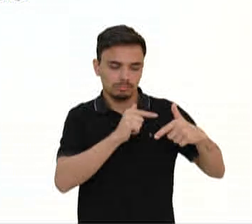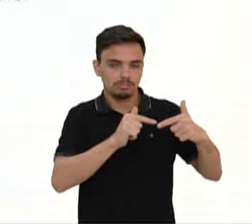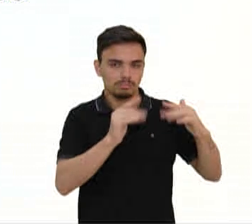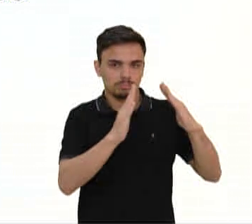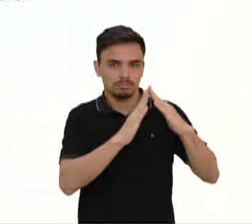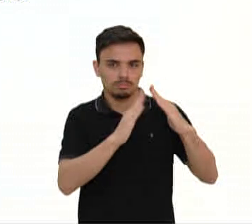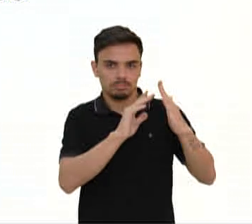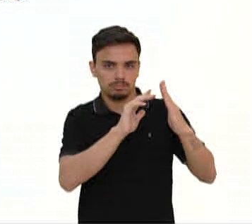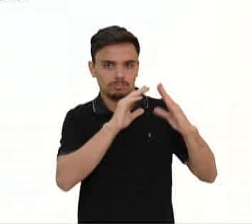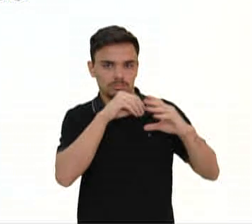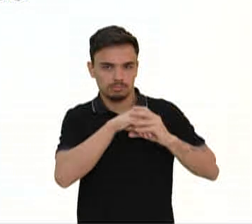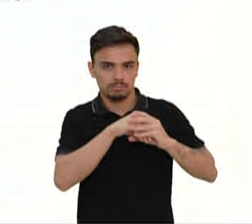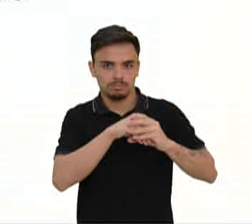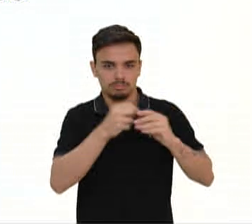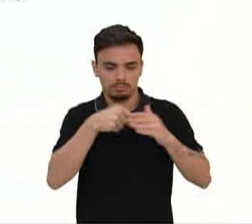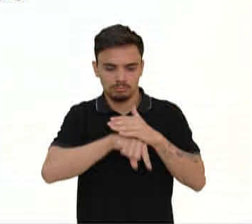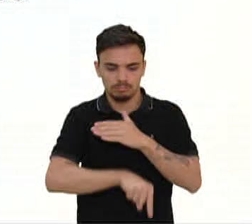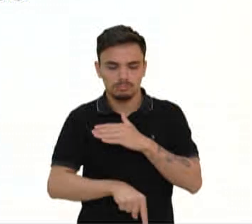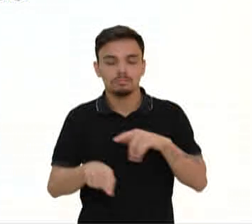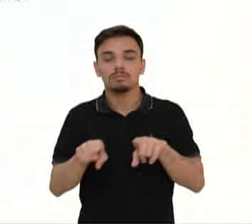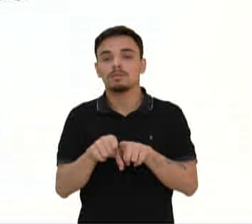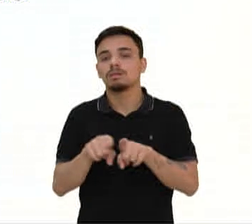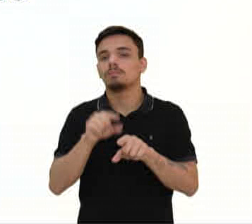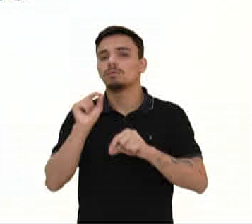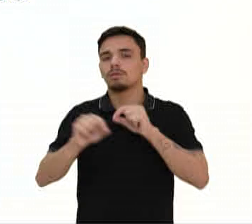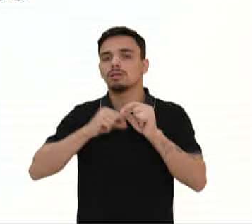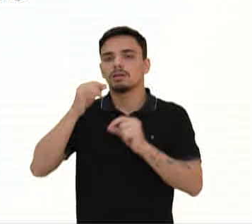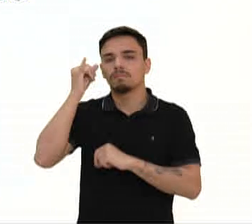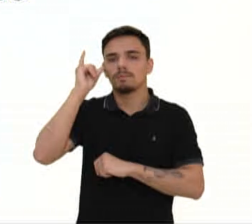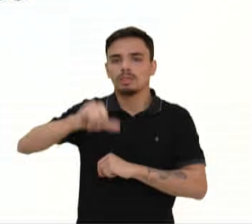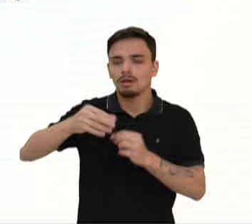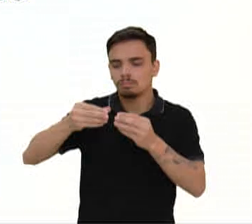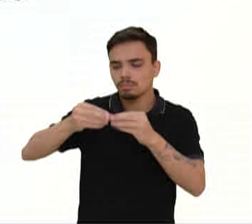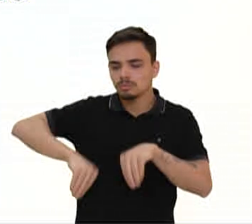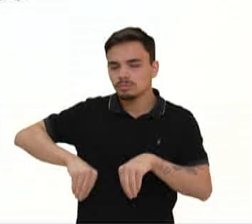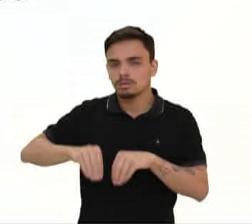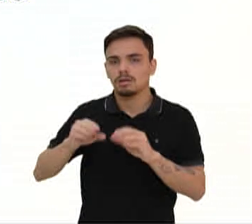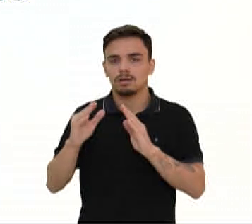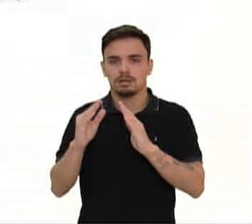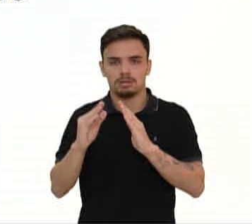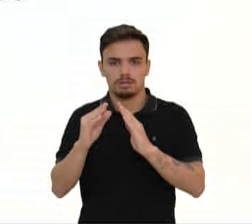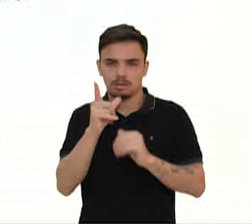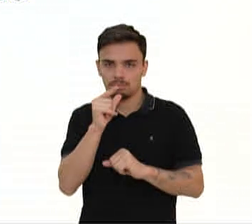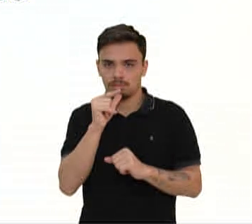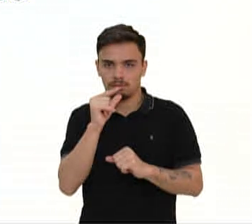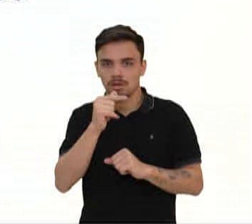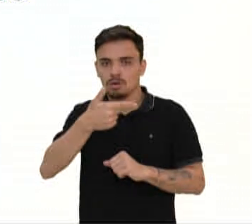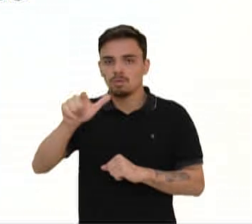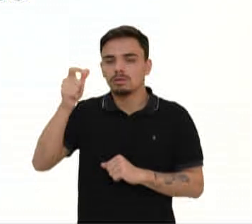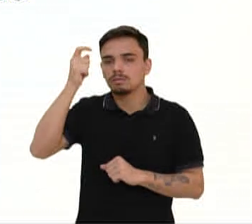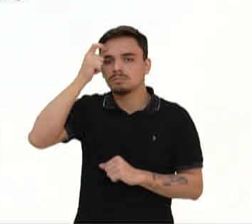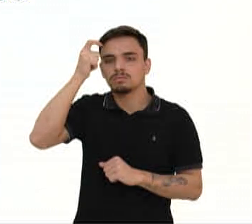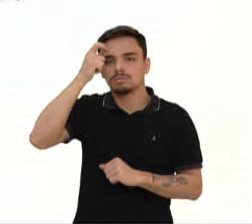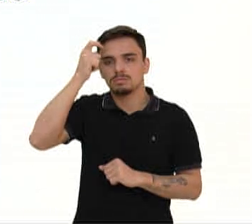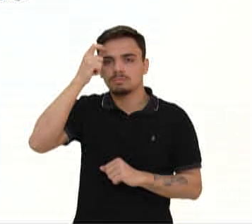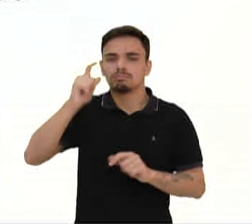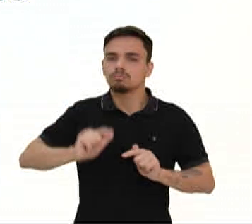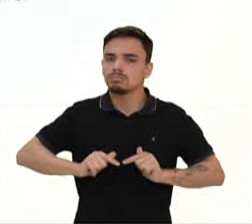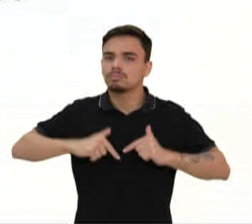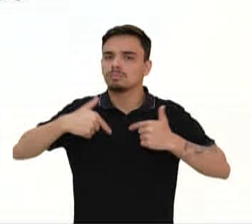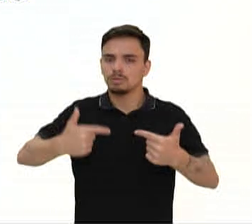intensas. Porém, além de evitar o desperdício da água, outras atitudes conscientes são